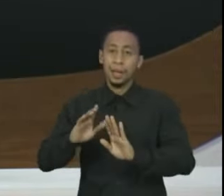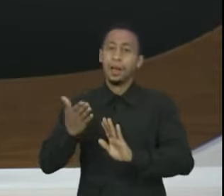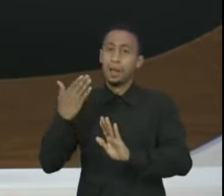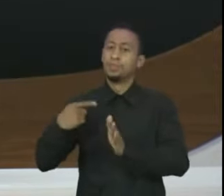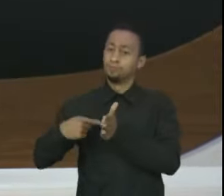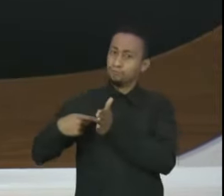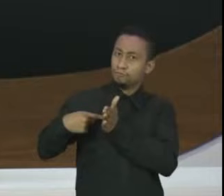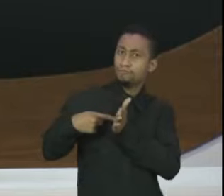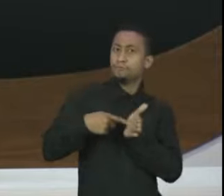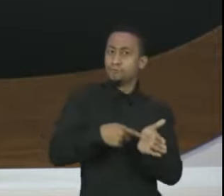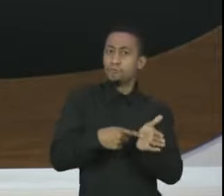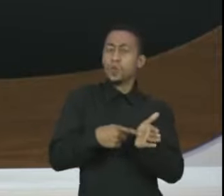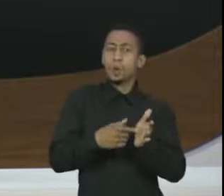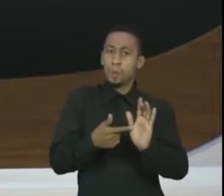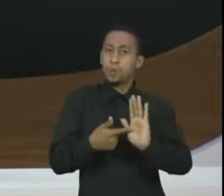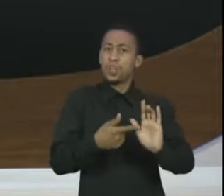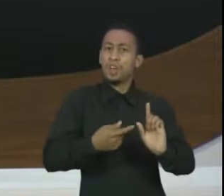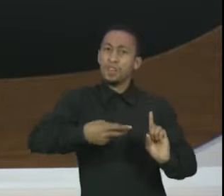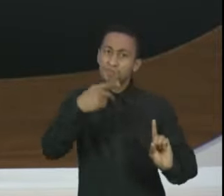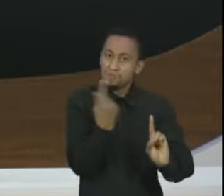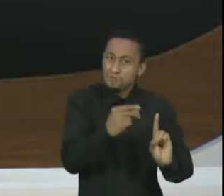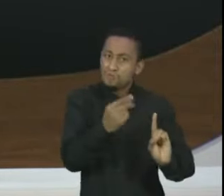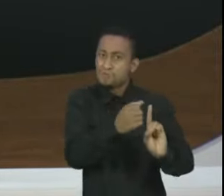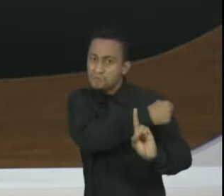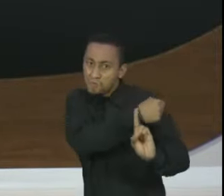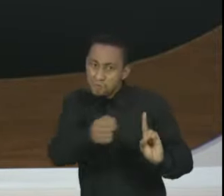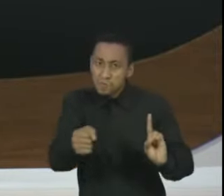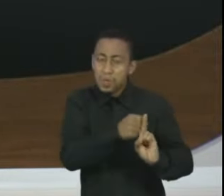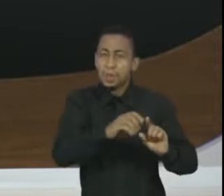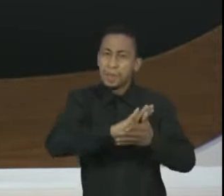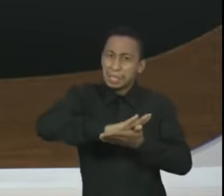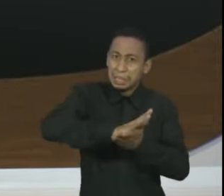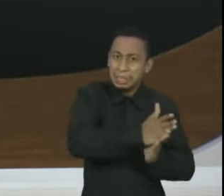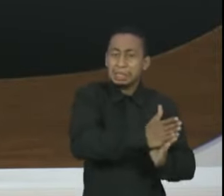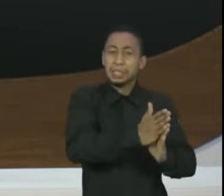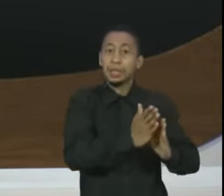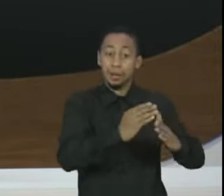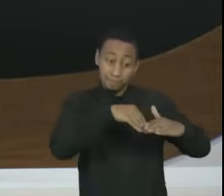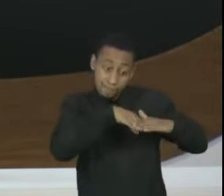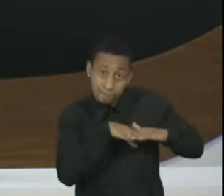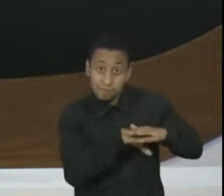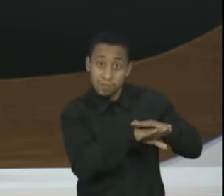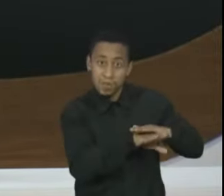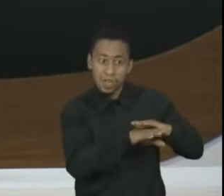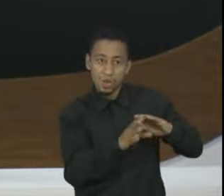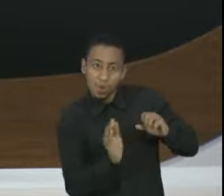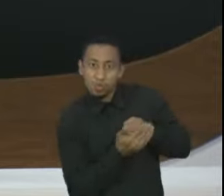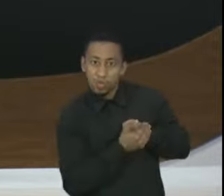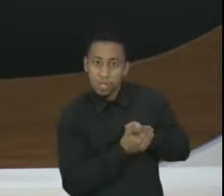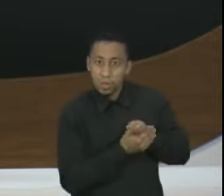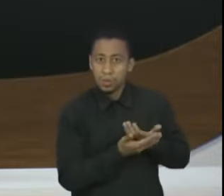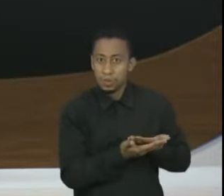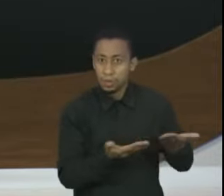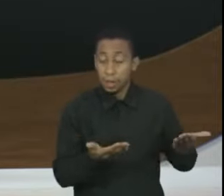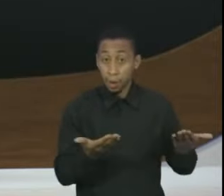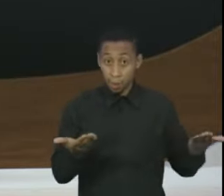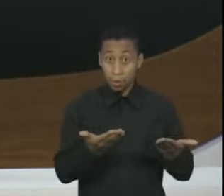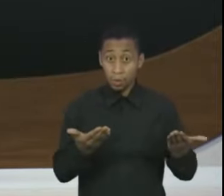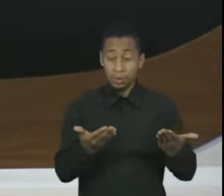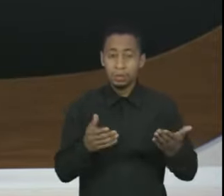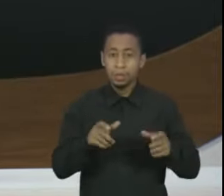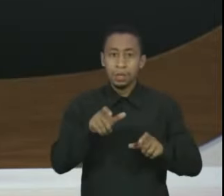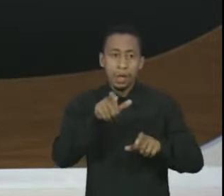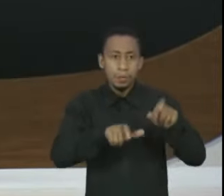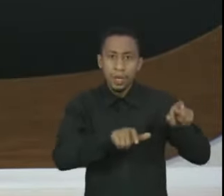denúncia de abusos como tortura e execução nos porões da ditadura é hoje a gente vê pessoas